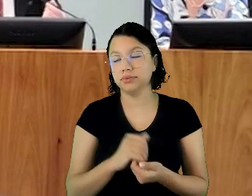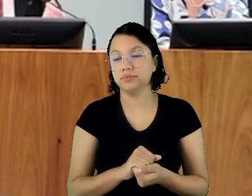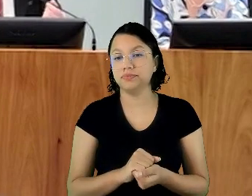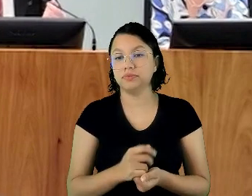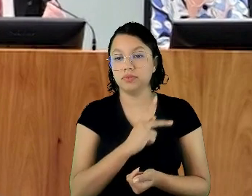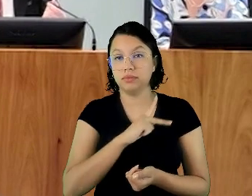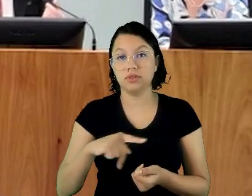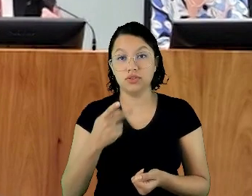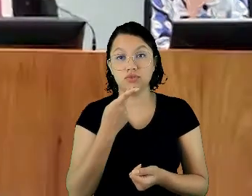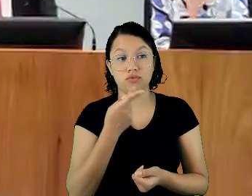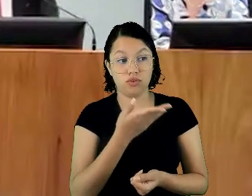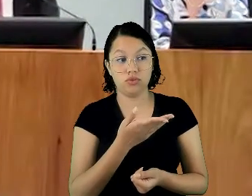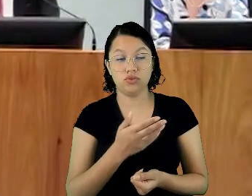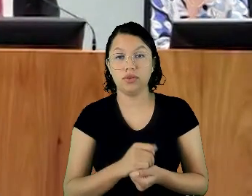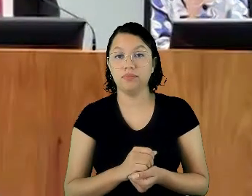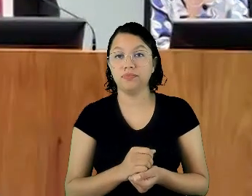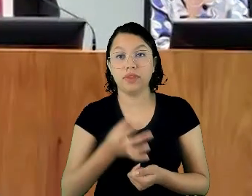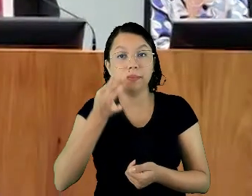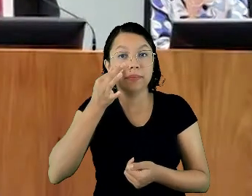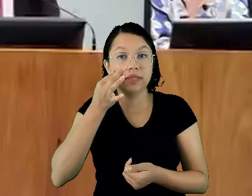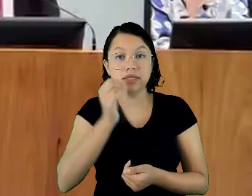do senador